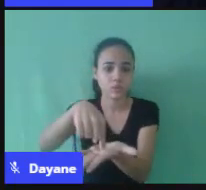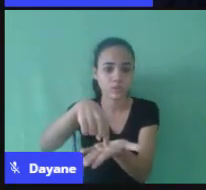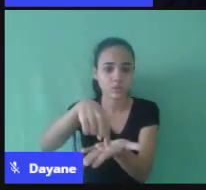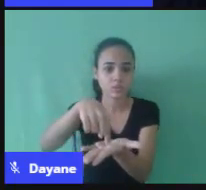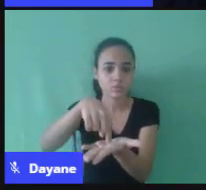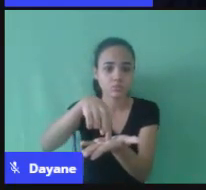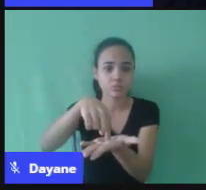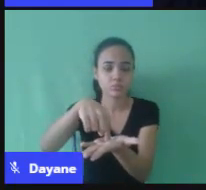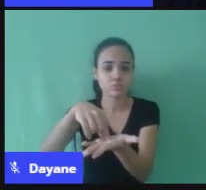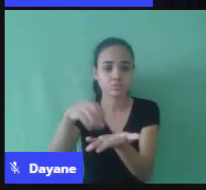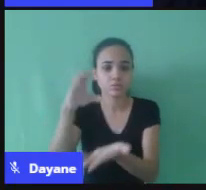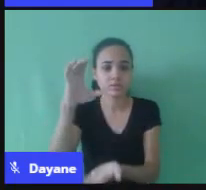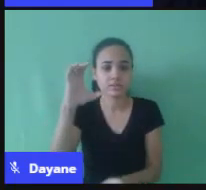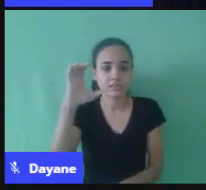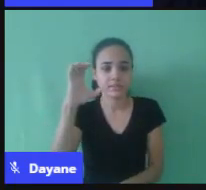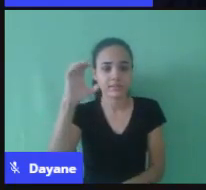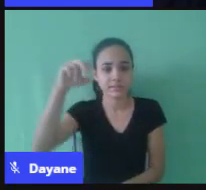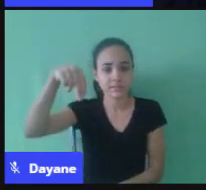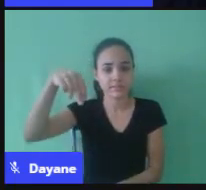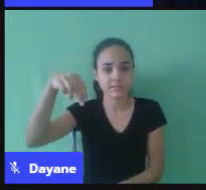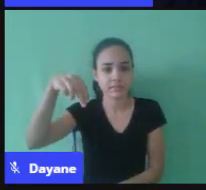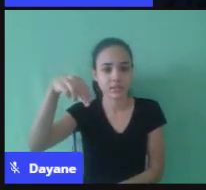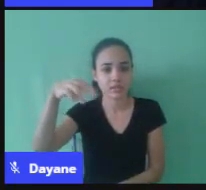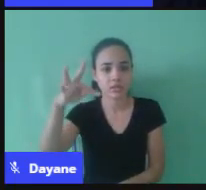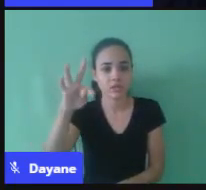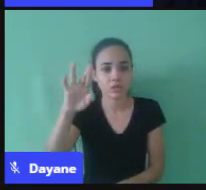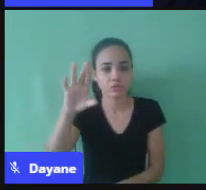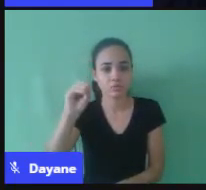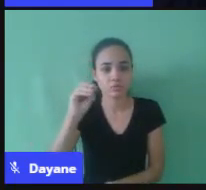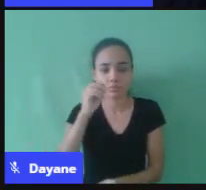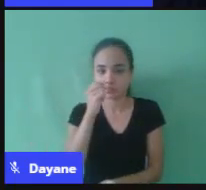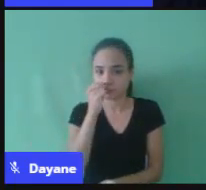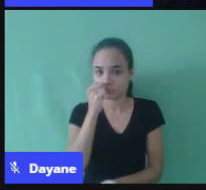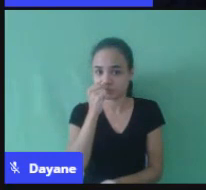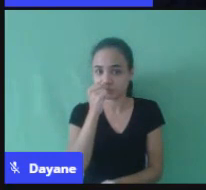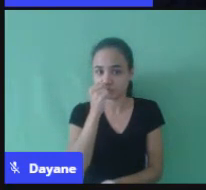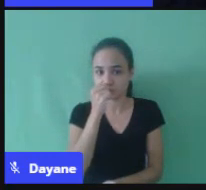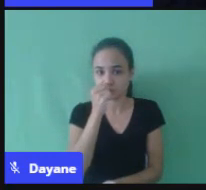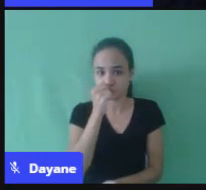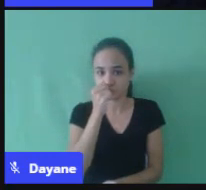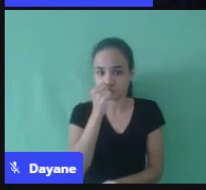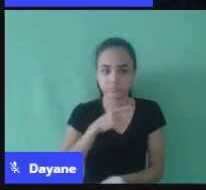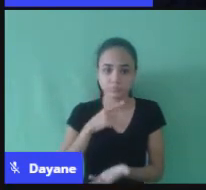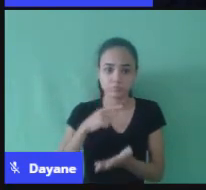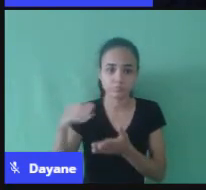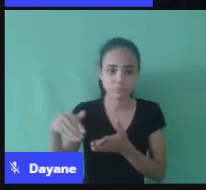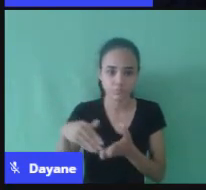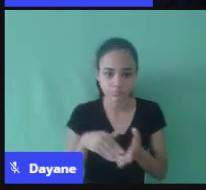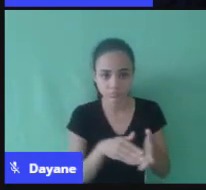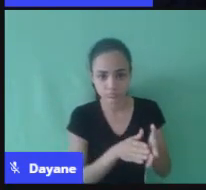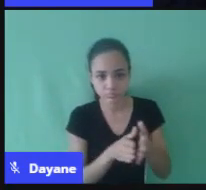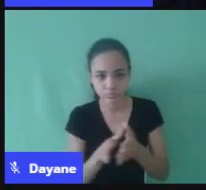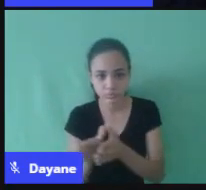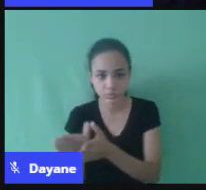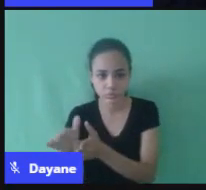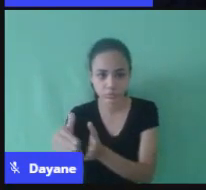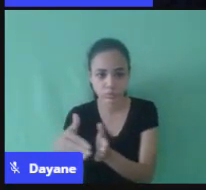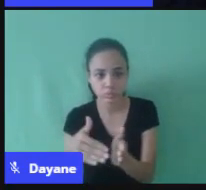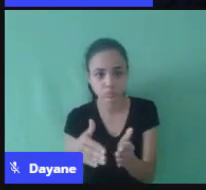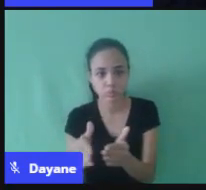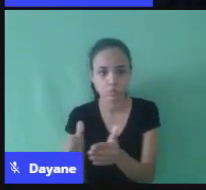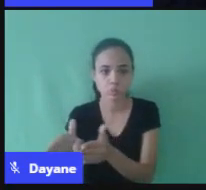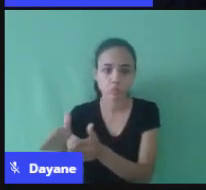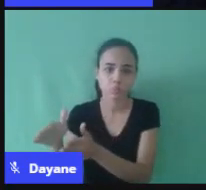Ianduizinho, que são cursos d'água, né? São os córregos, né, que estão passando nessas regiões, até